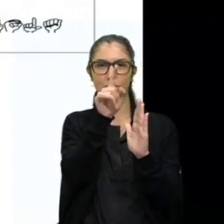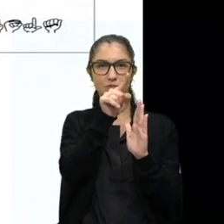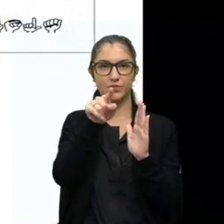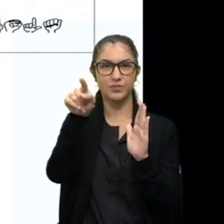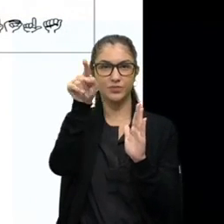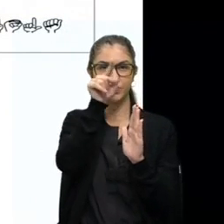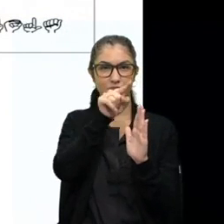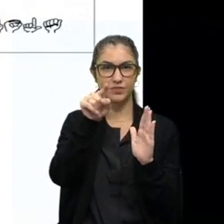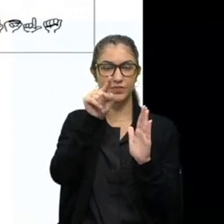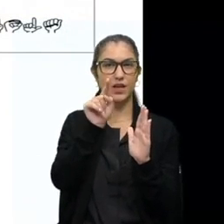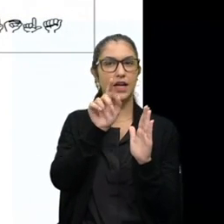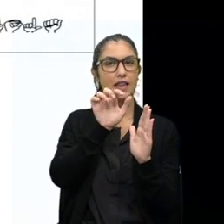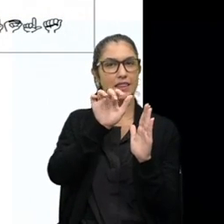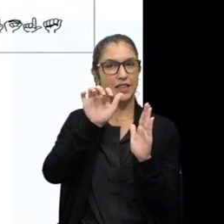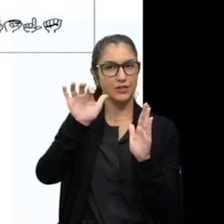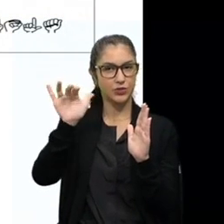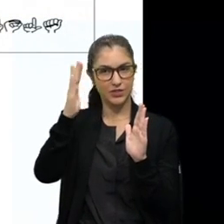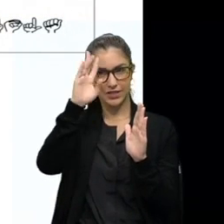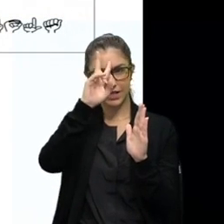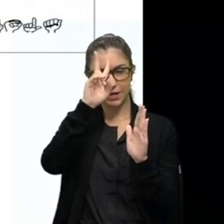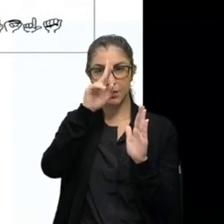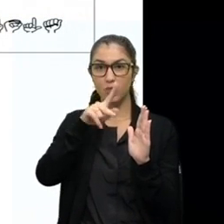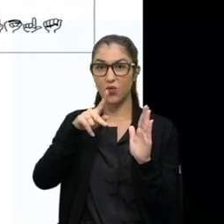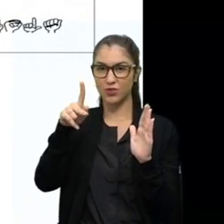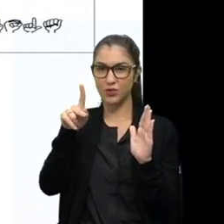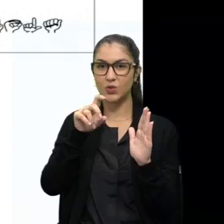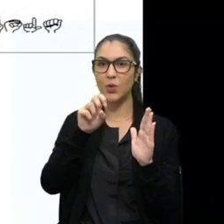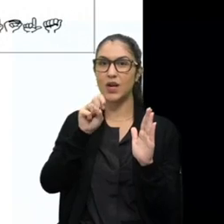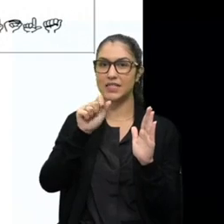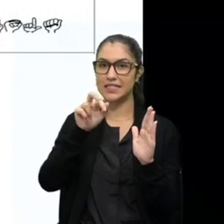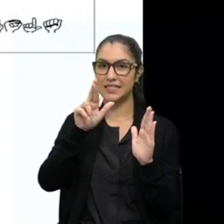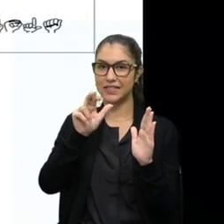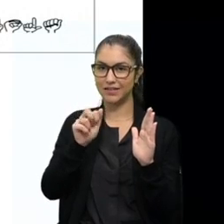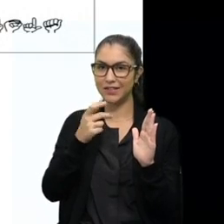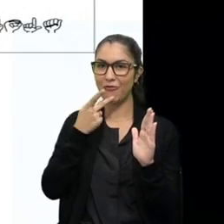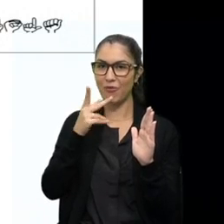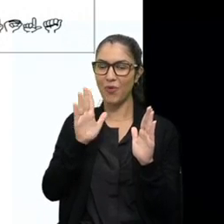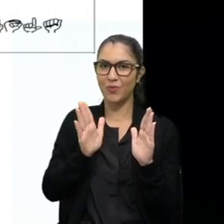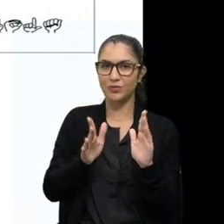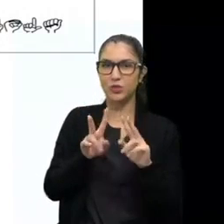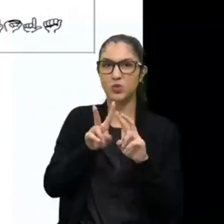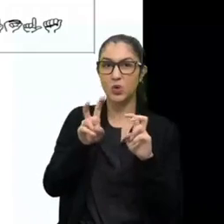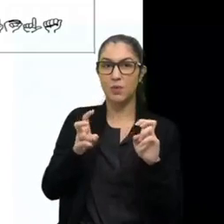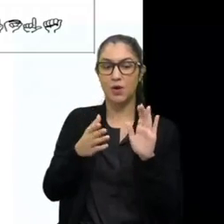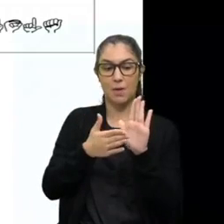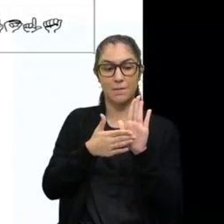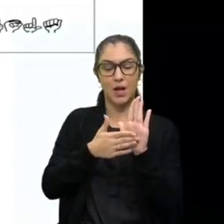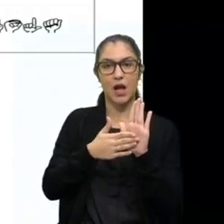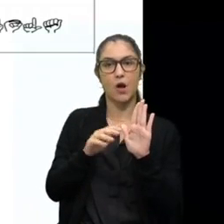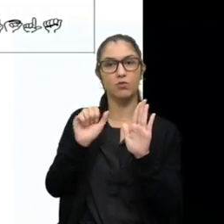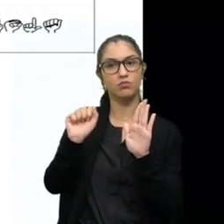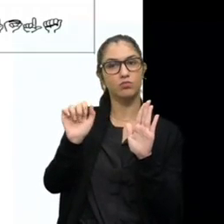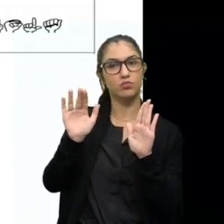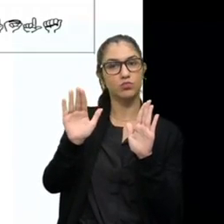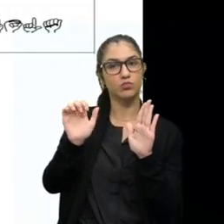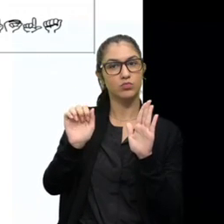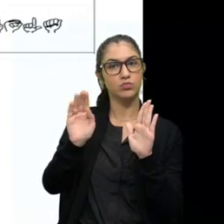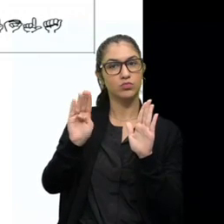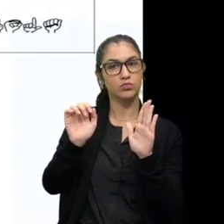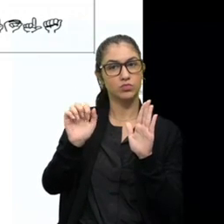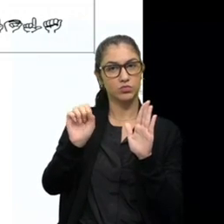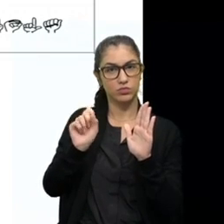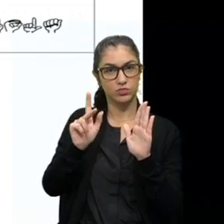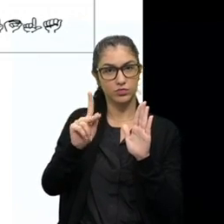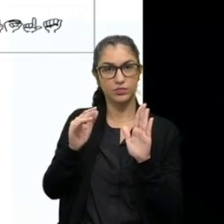A questão da datilologia, lembra que a professora Sandra trabalhou com vocês, a questão da palma da mão virada para frente, a posição,